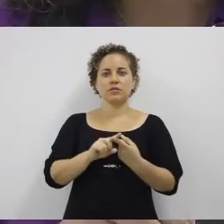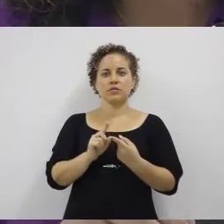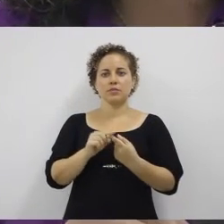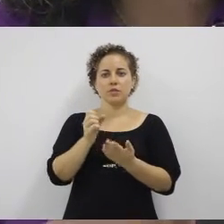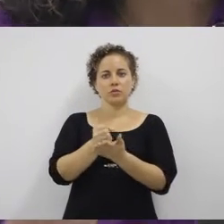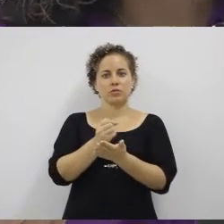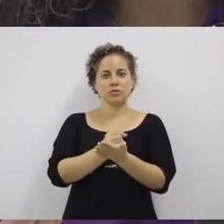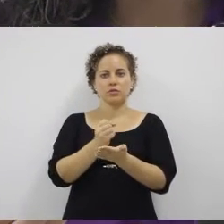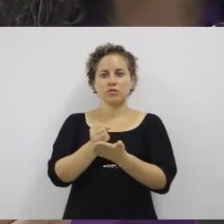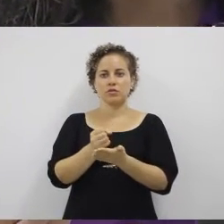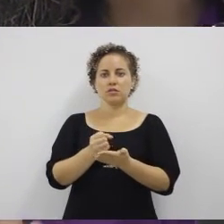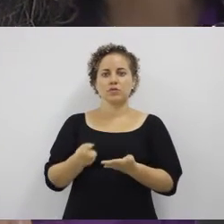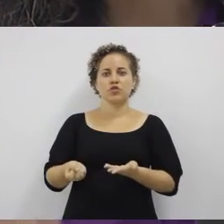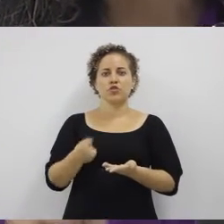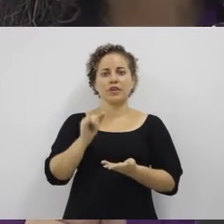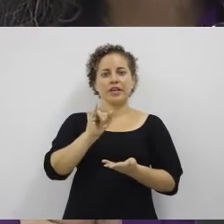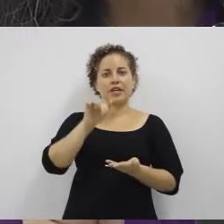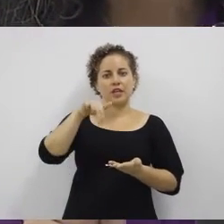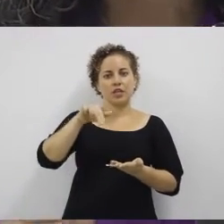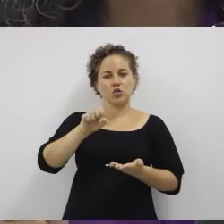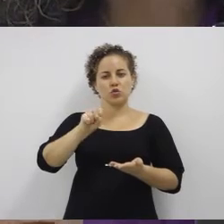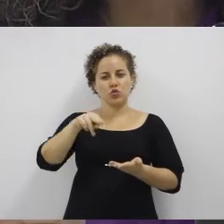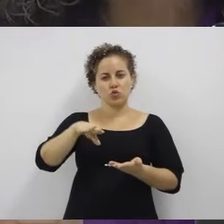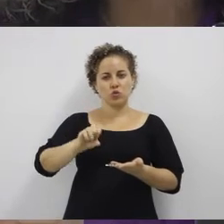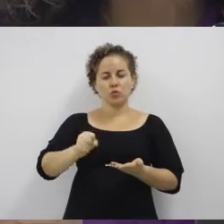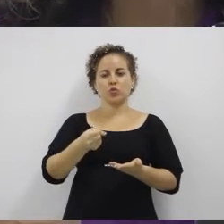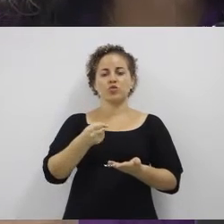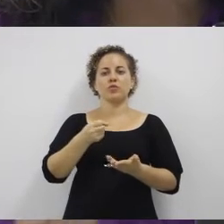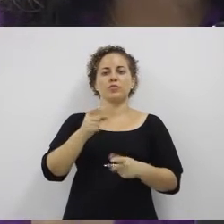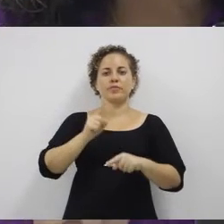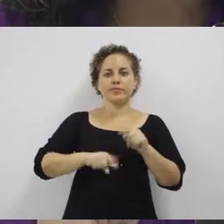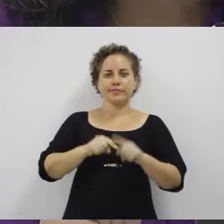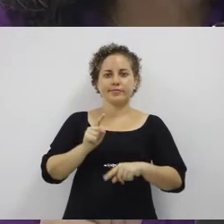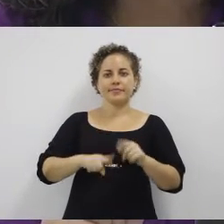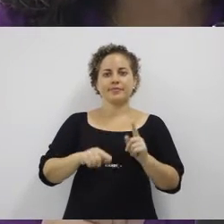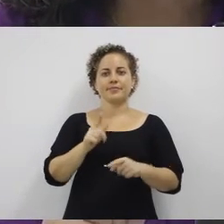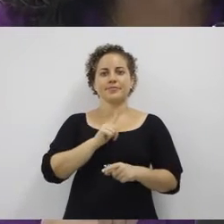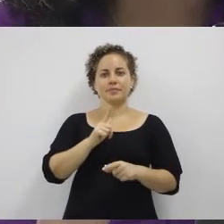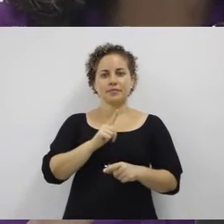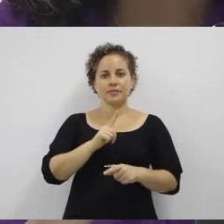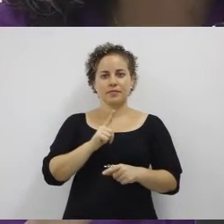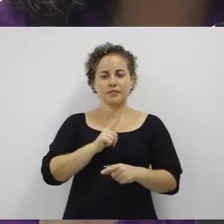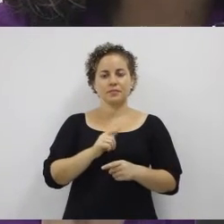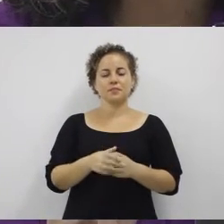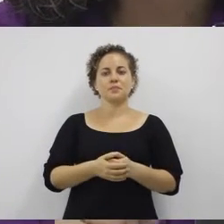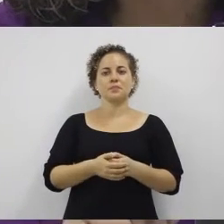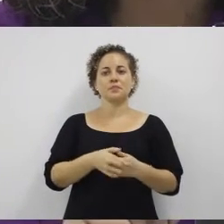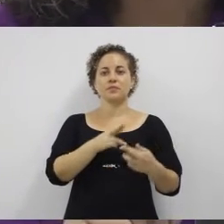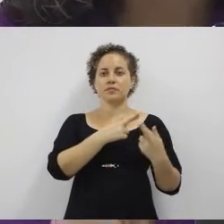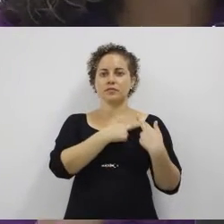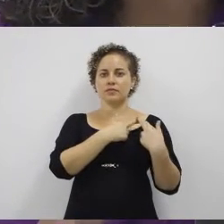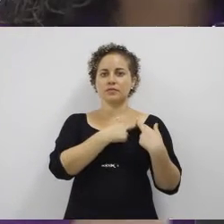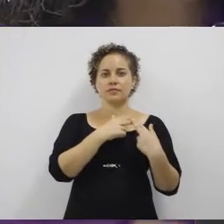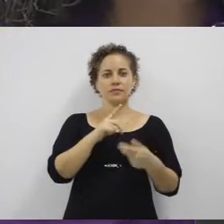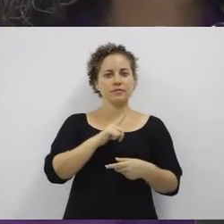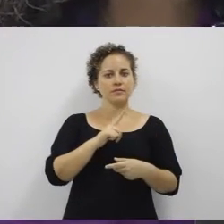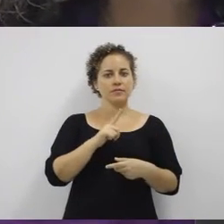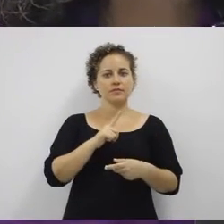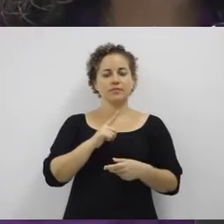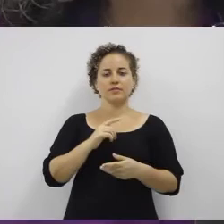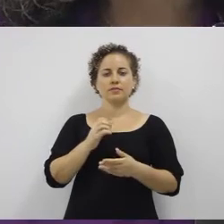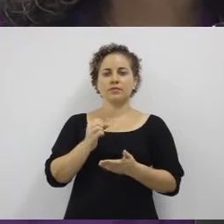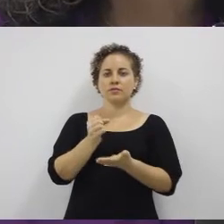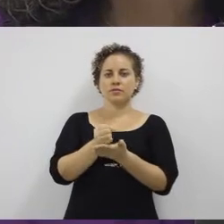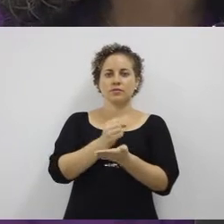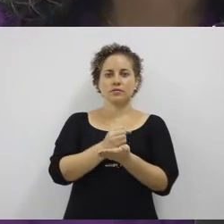de fornecedores que forneçam insumos para a empresa e equipamentos, ela também costuma ser responsável pela contratação